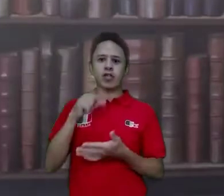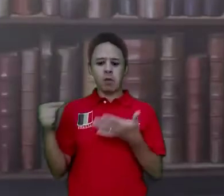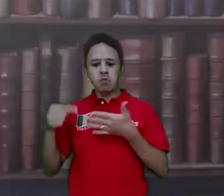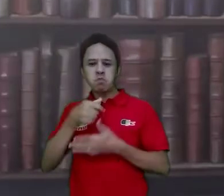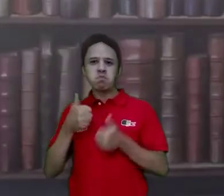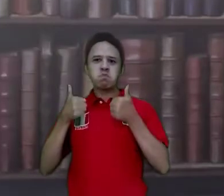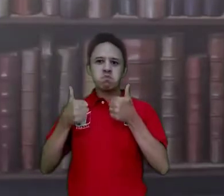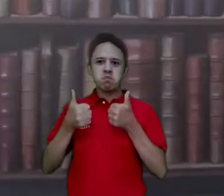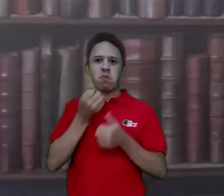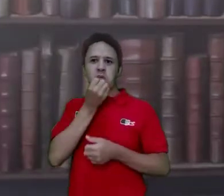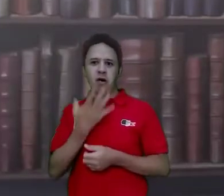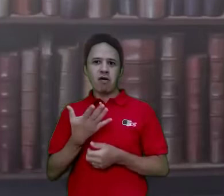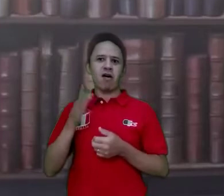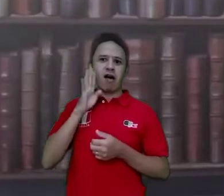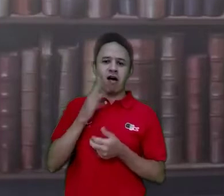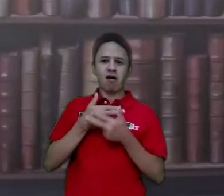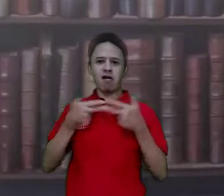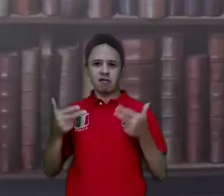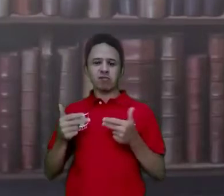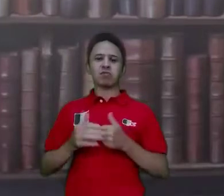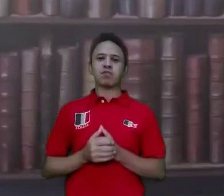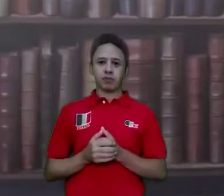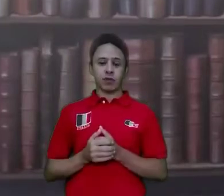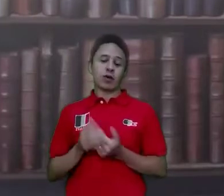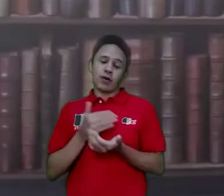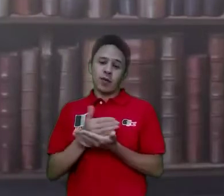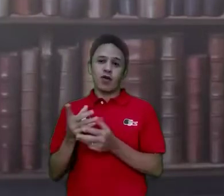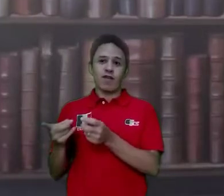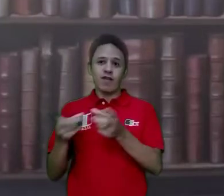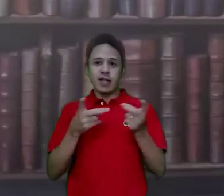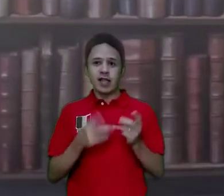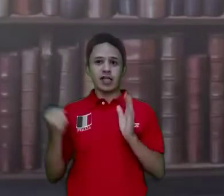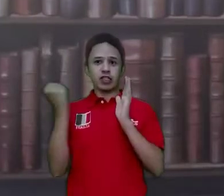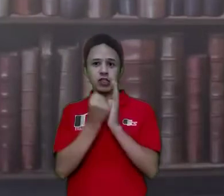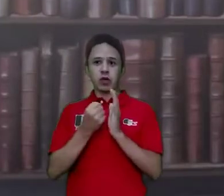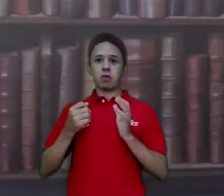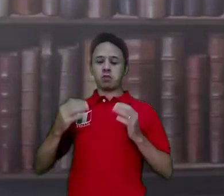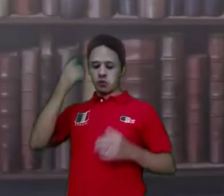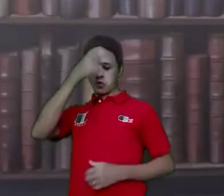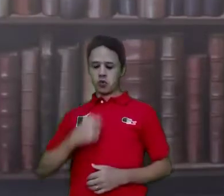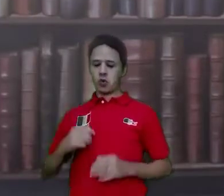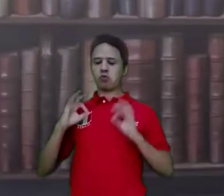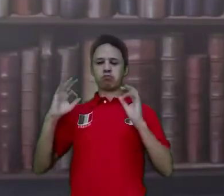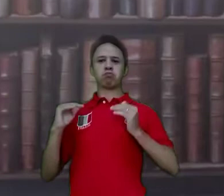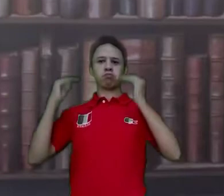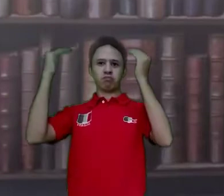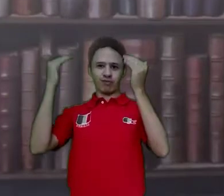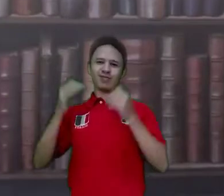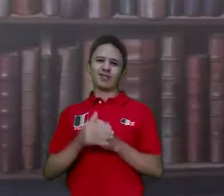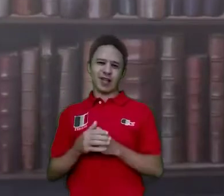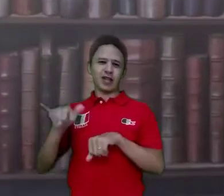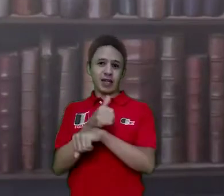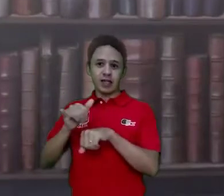pudessem usufruir de algumas vantagens. A venda de títulos de nobreza foi um mecanismo de arrecadação